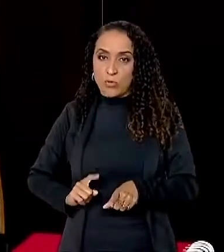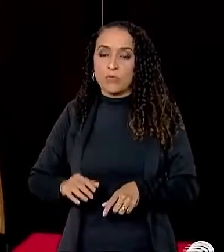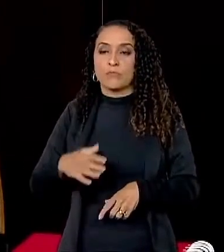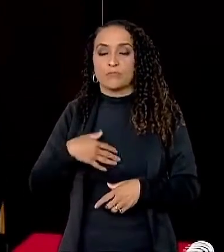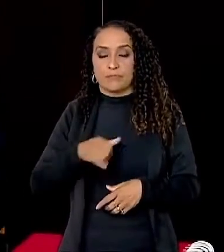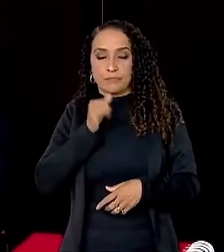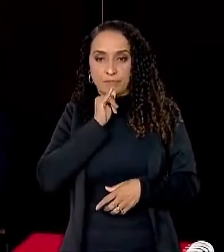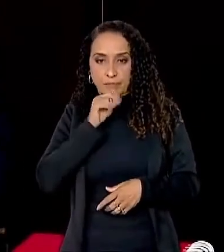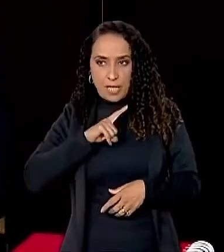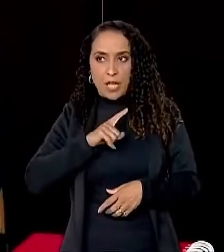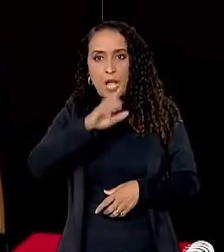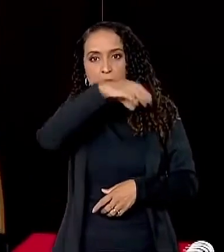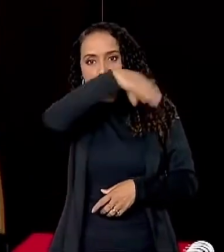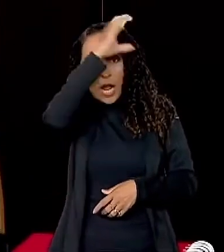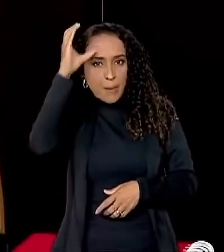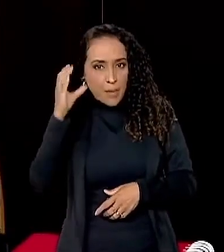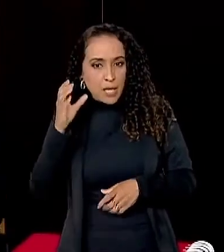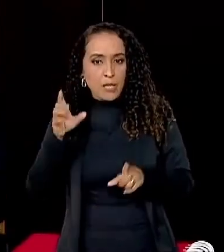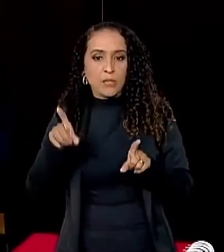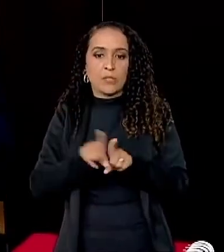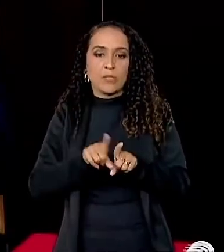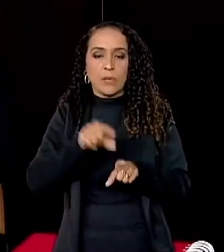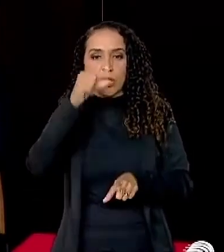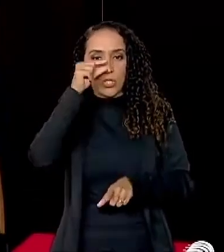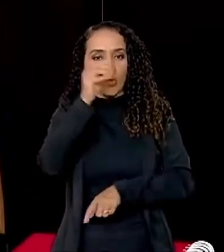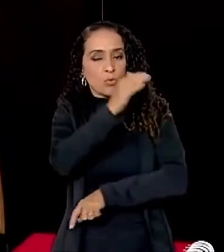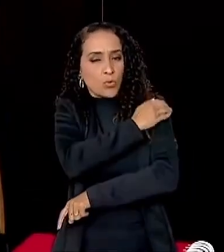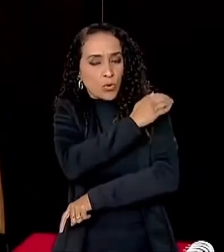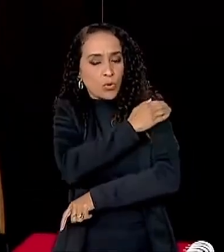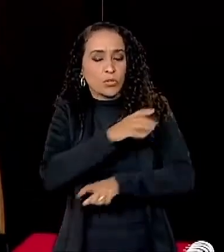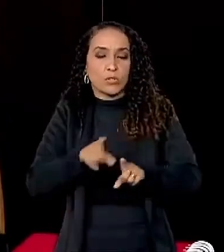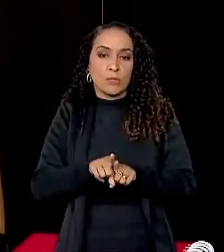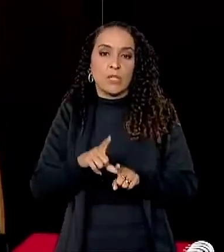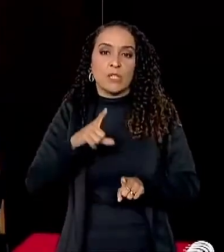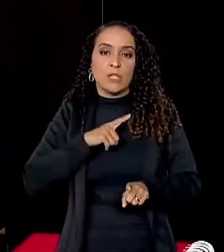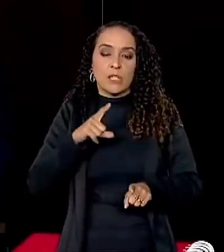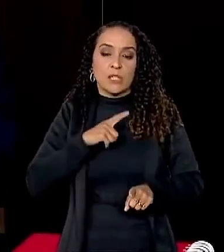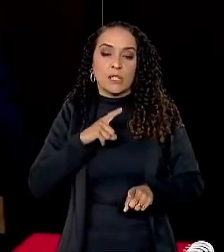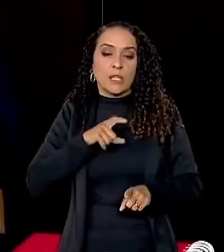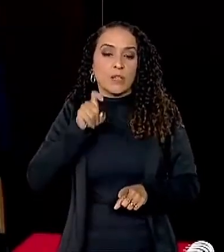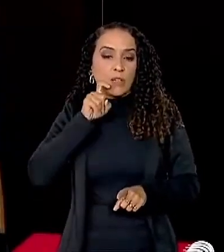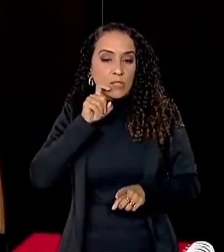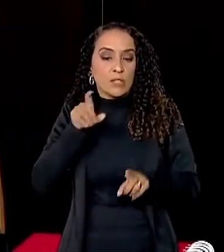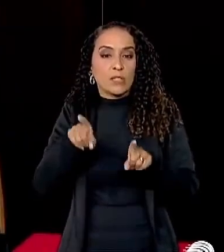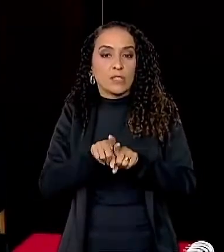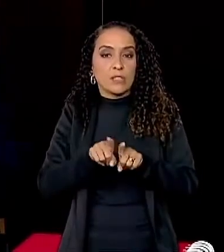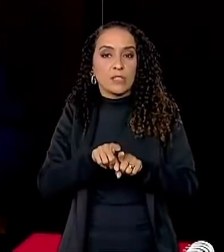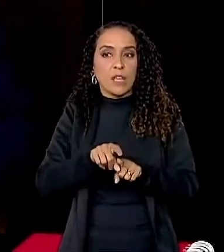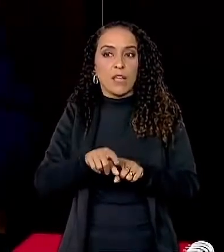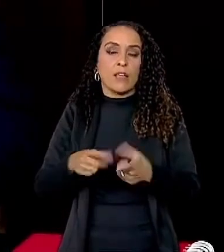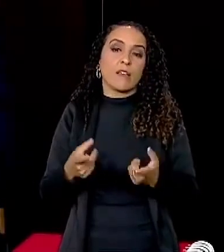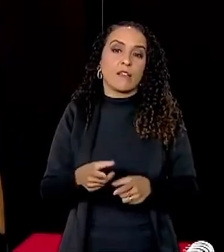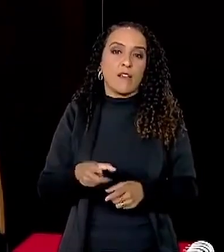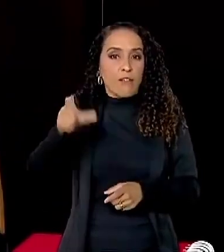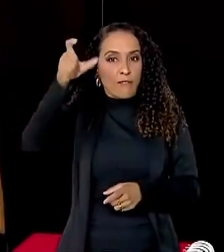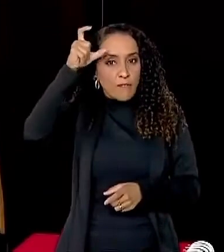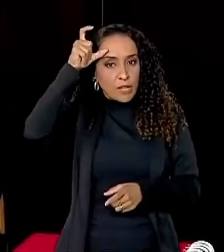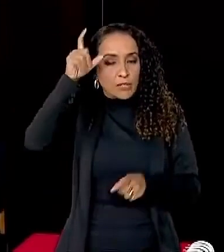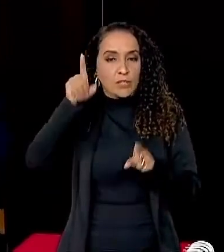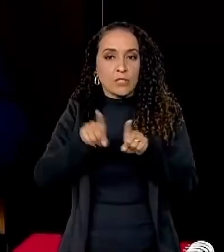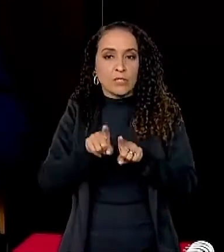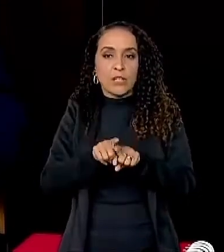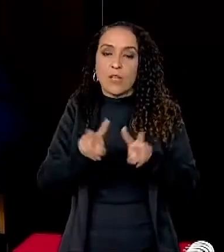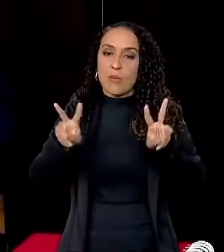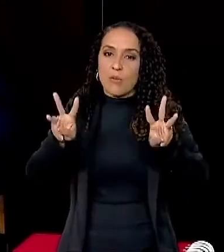tenho o Camilo, eu tenho o Rui Costa, eu tenho o Renan, eu tenho o Valdez, eu tenho o